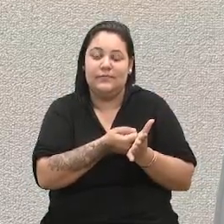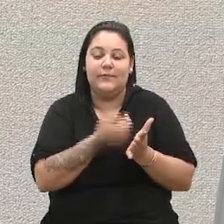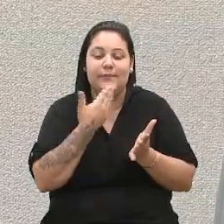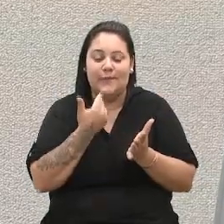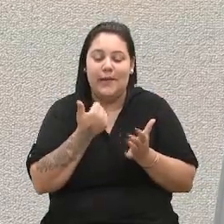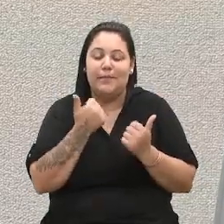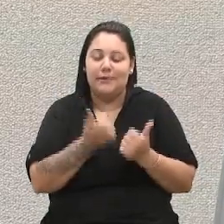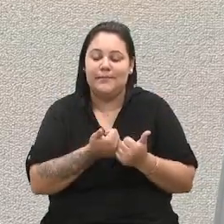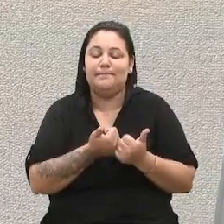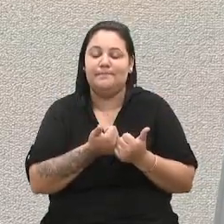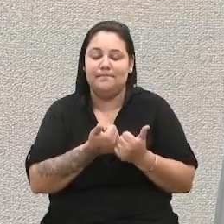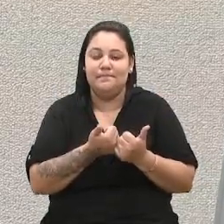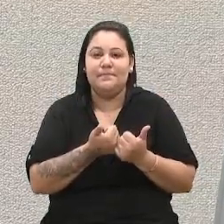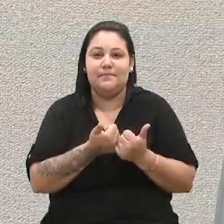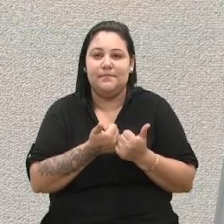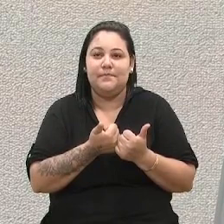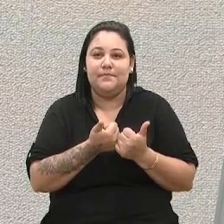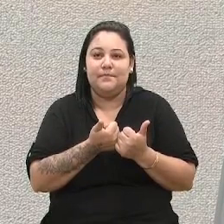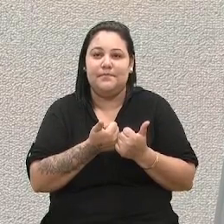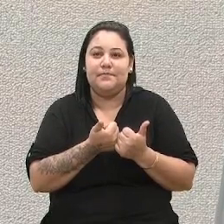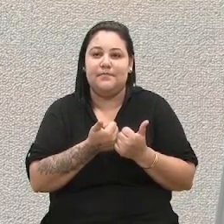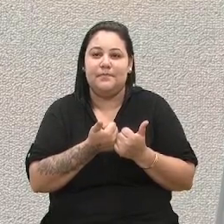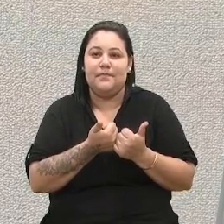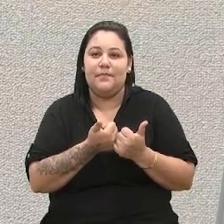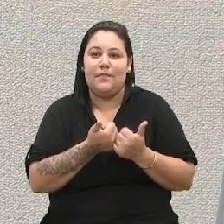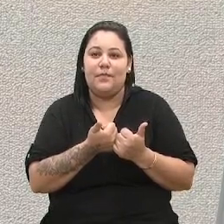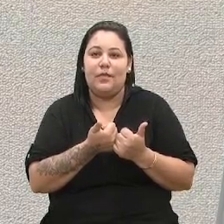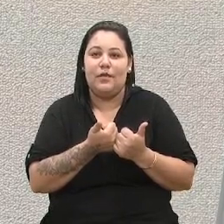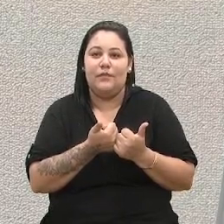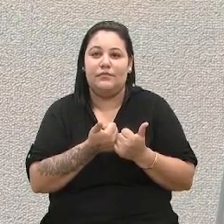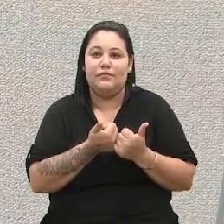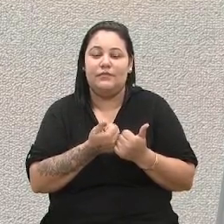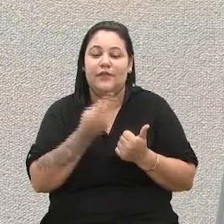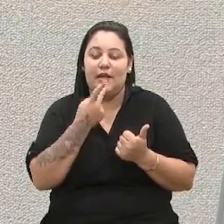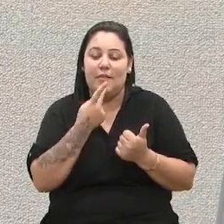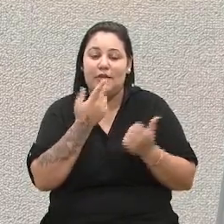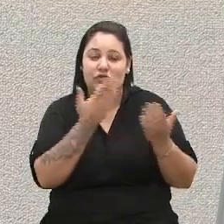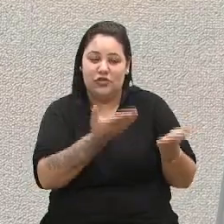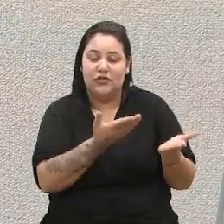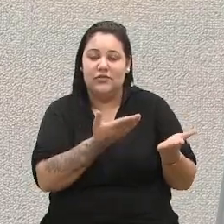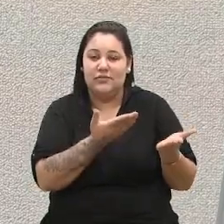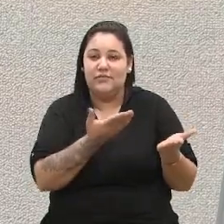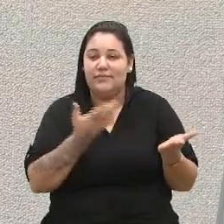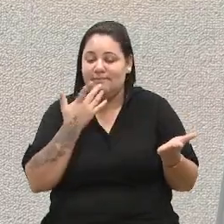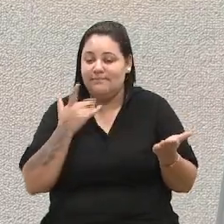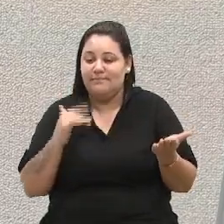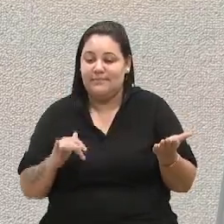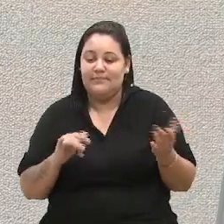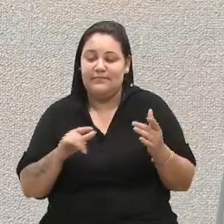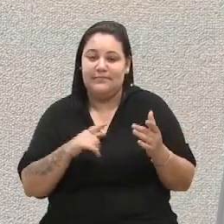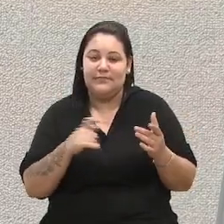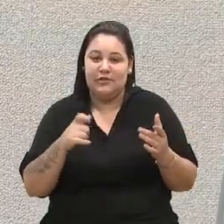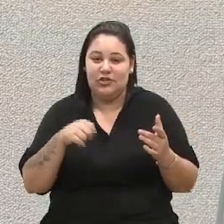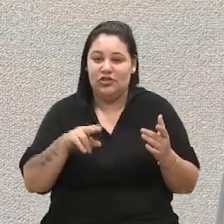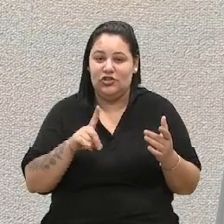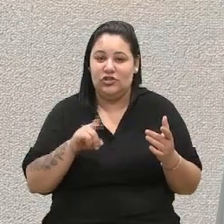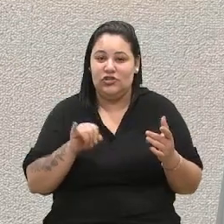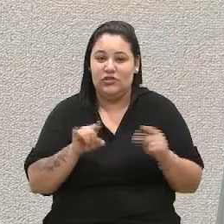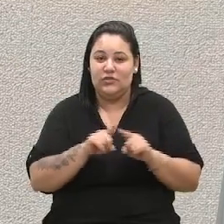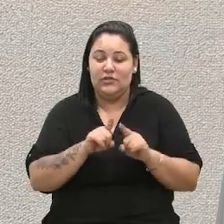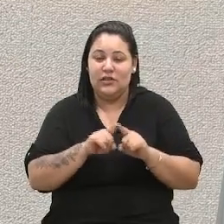pena. Dizer para ti, para o Xande, que a Constituição Federal do